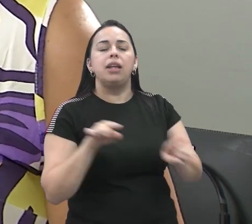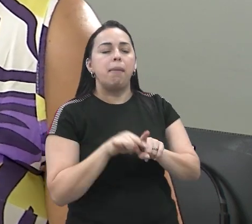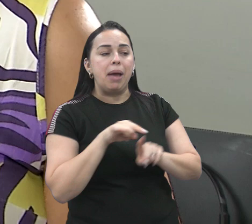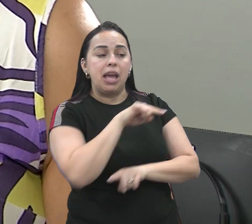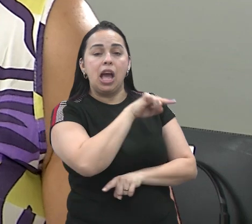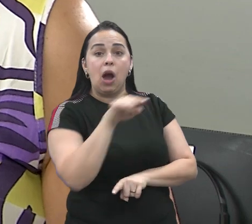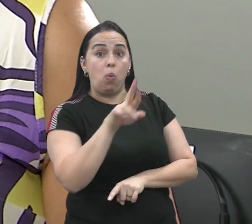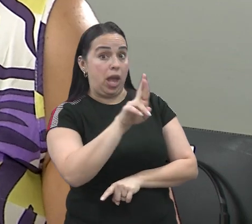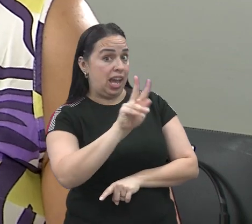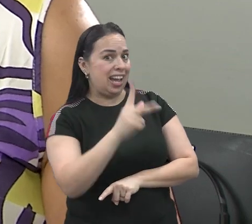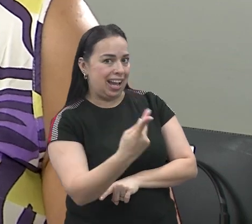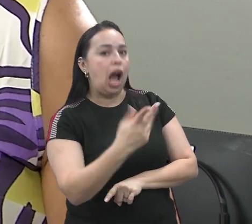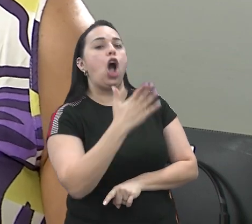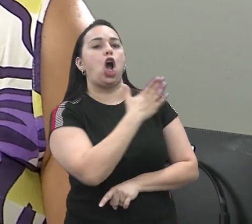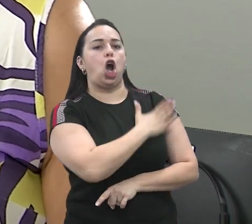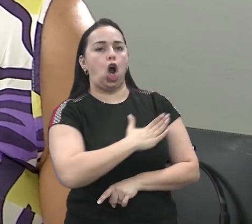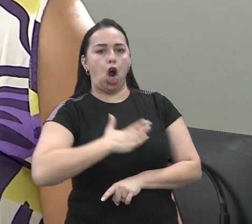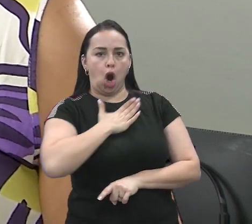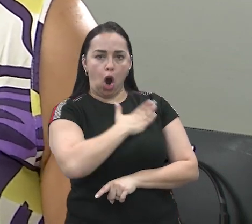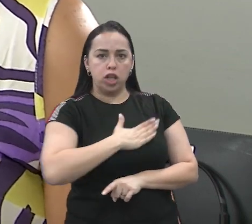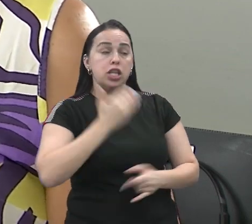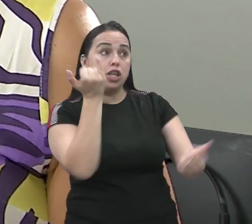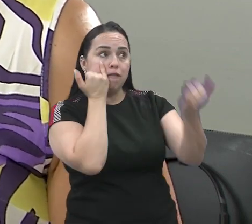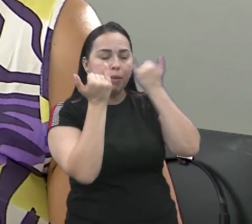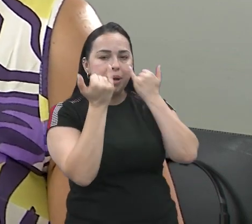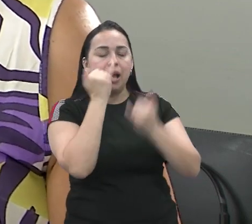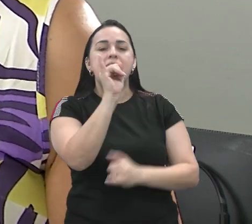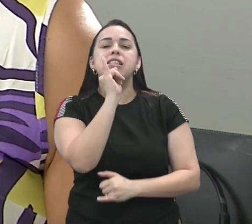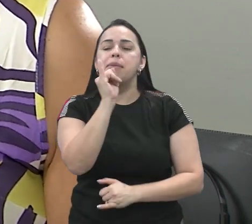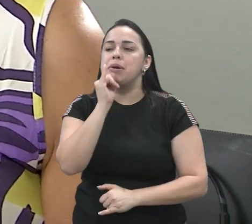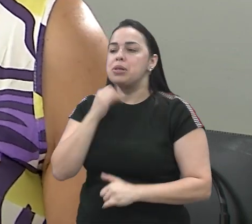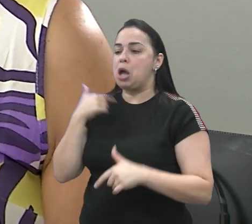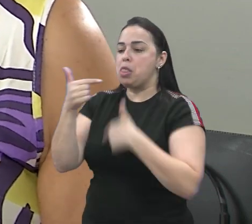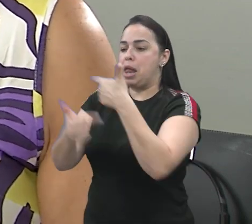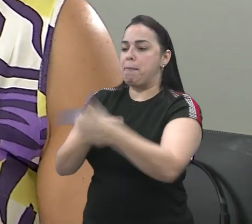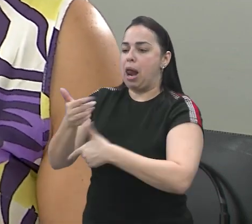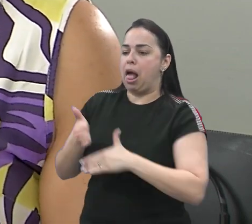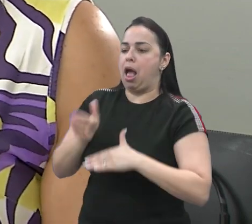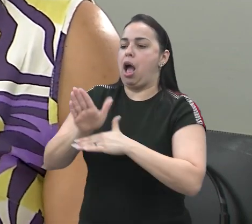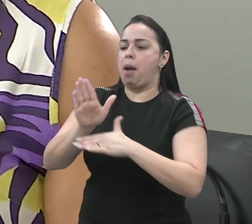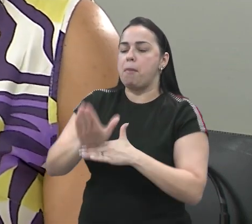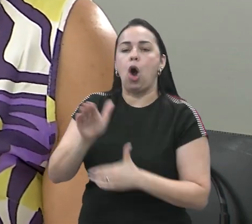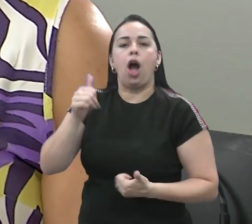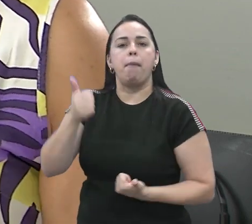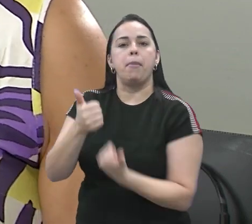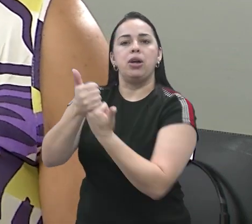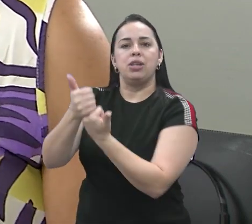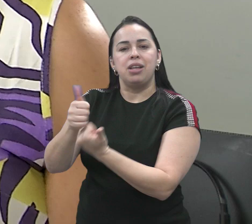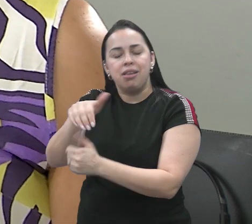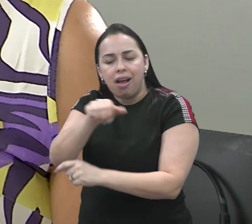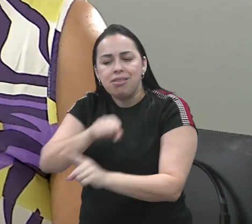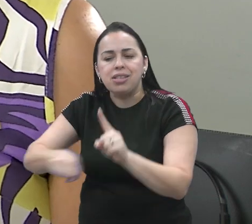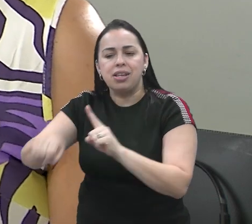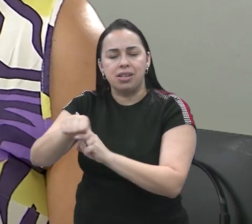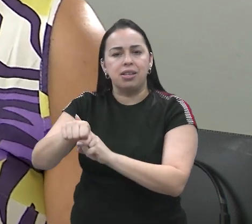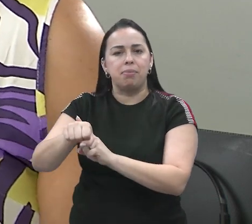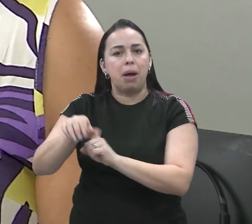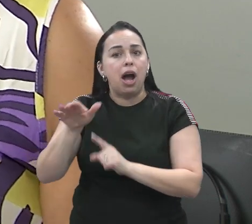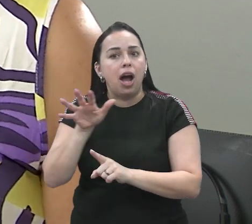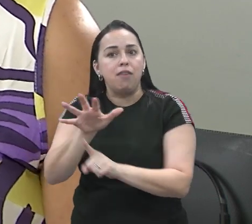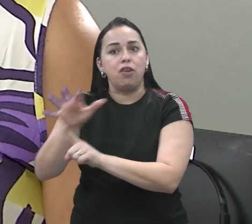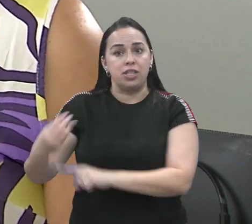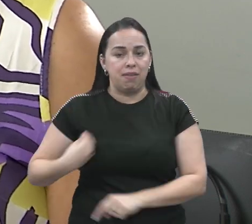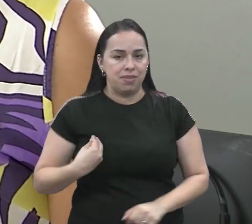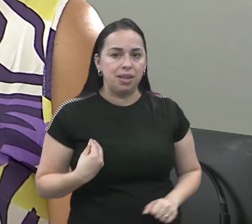voluntário, onde as empresas também, os recrutadores, gostam muito quando o profissional fala que se dedicou ali o seu tempo para apoiar ali